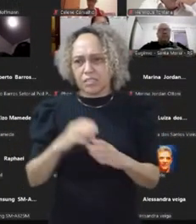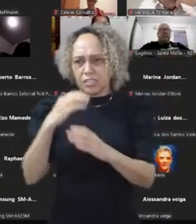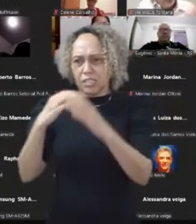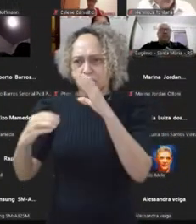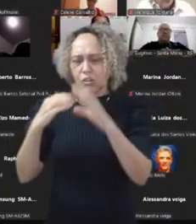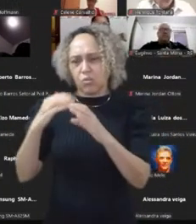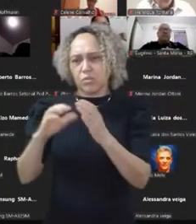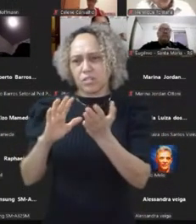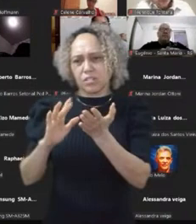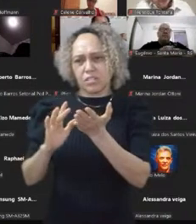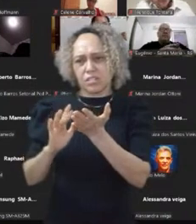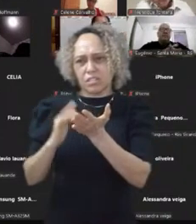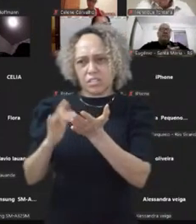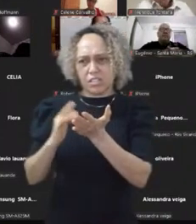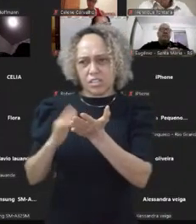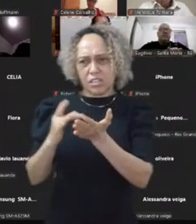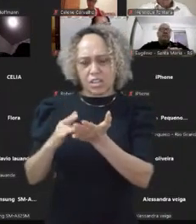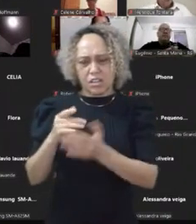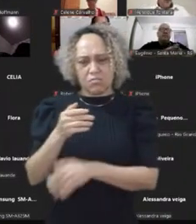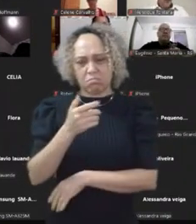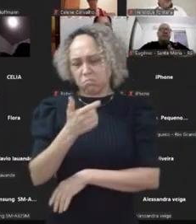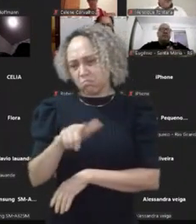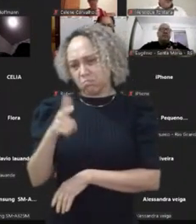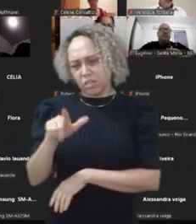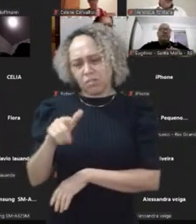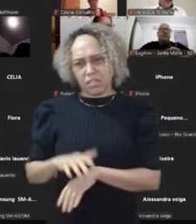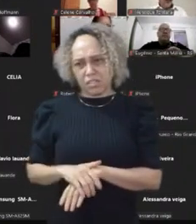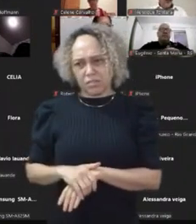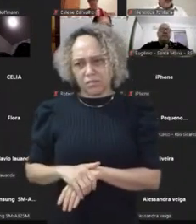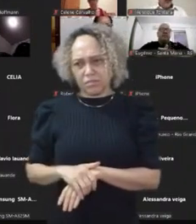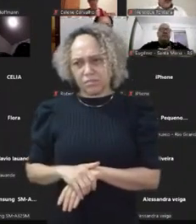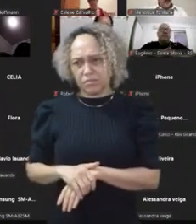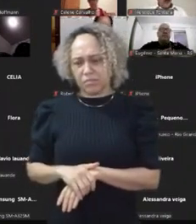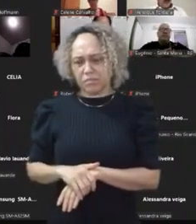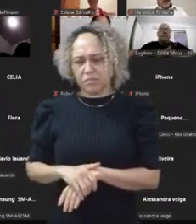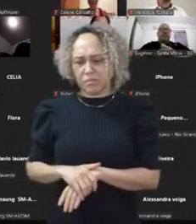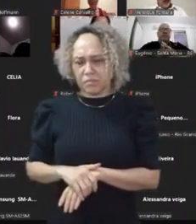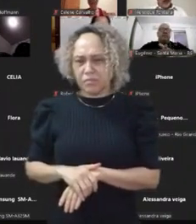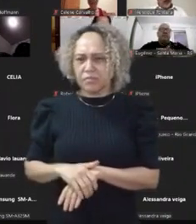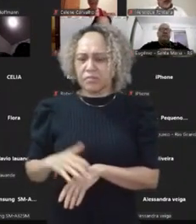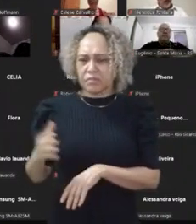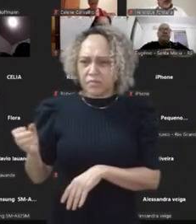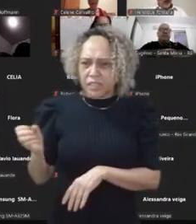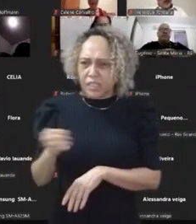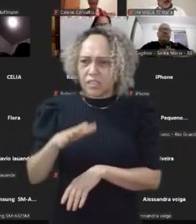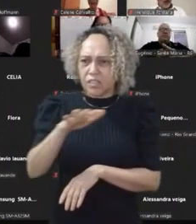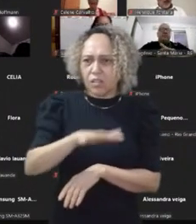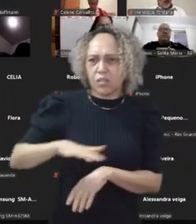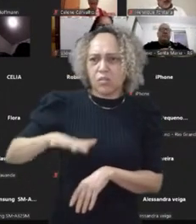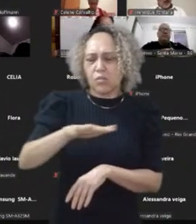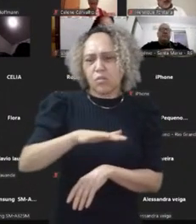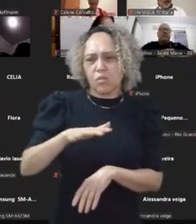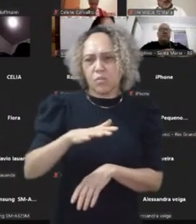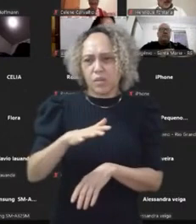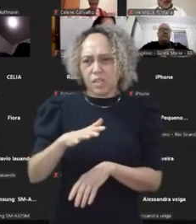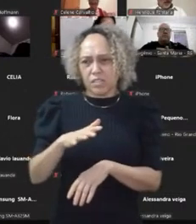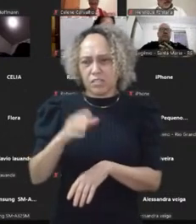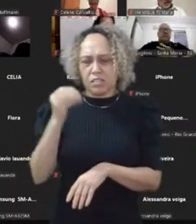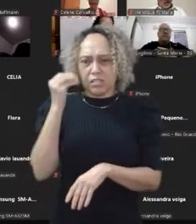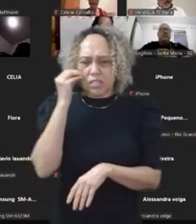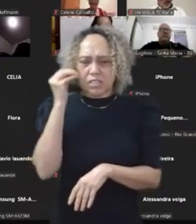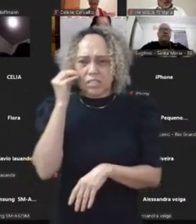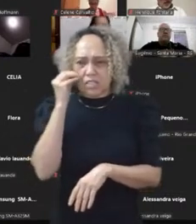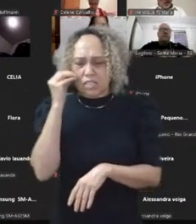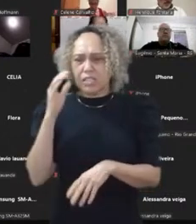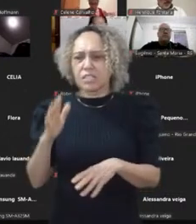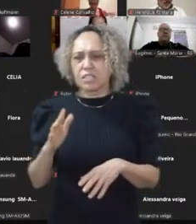existe existe Claros parâmetros não é nada sempre novo mas vai esse ambiente de um de uma testagem Total ou seja